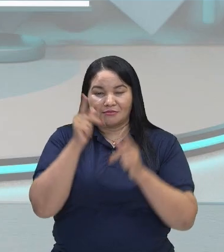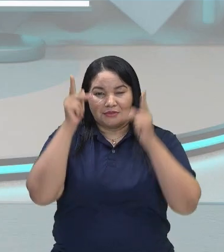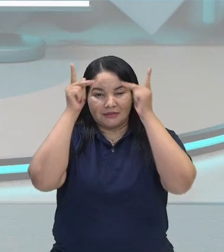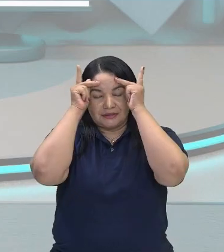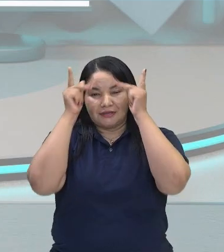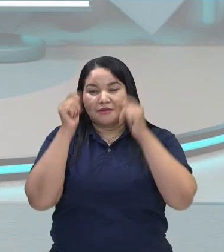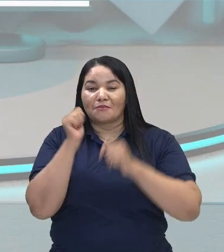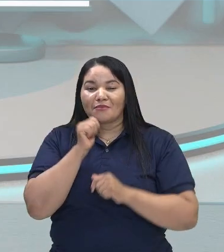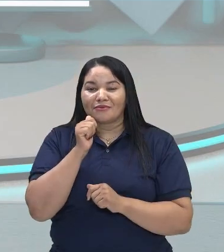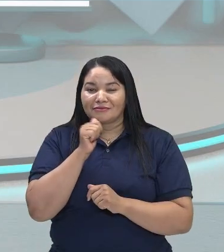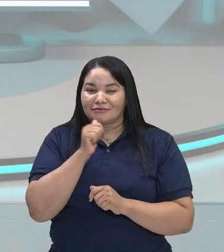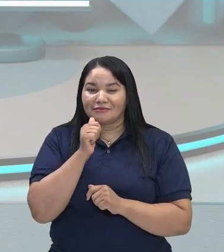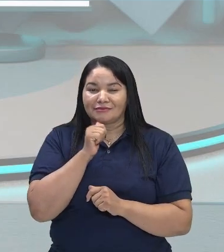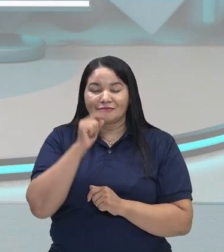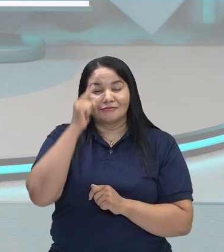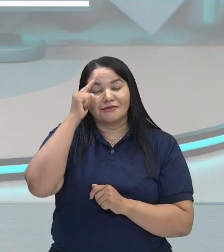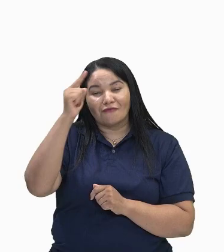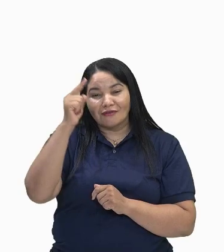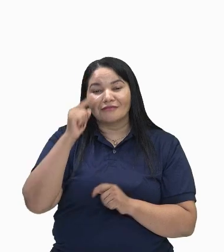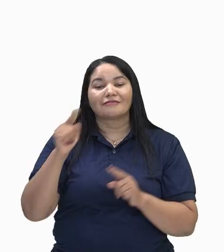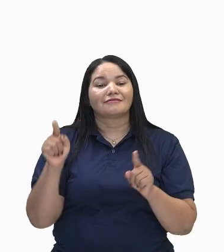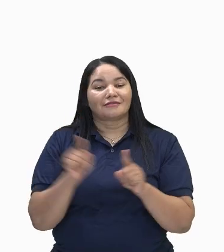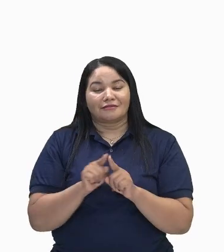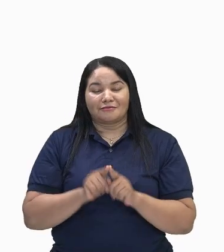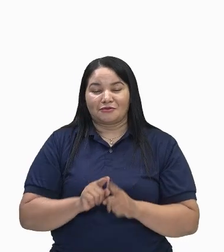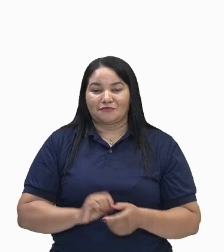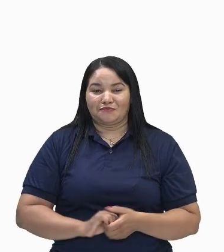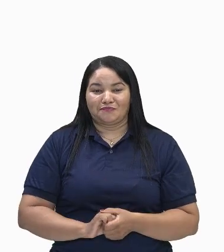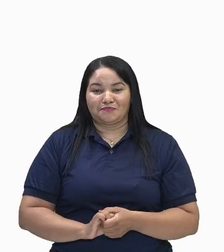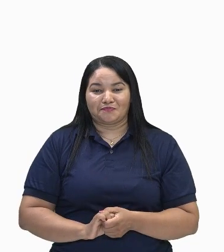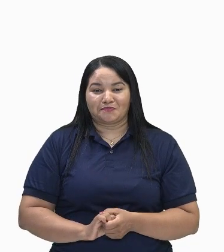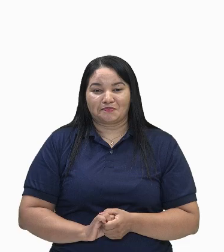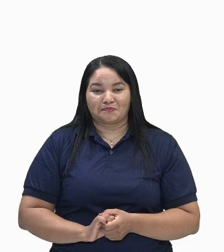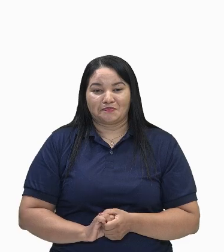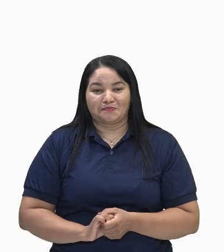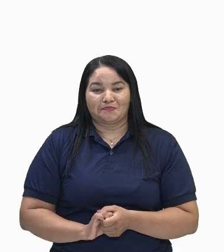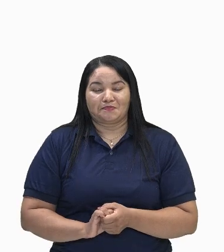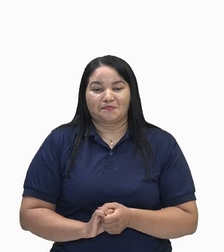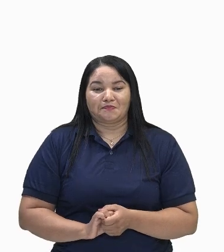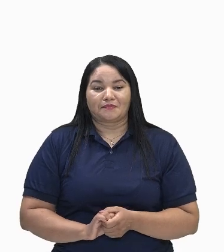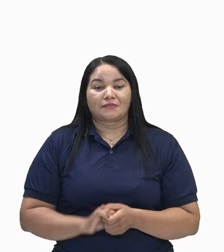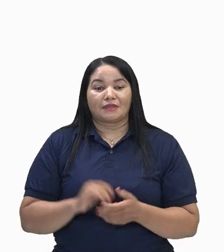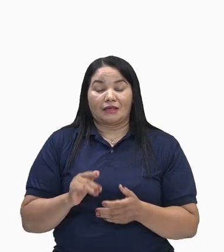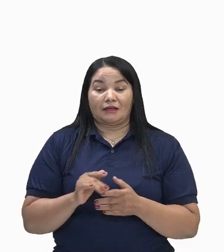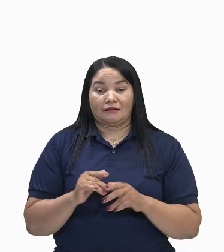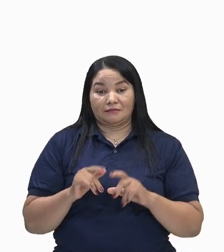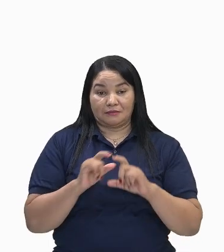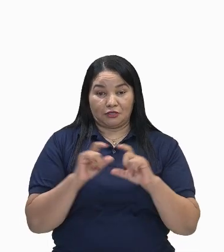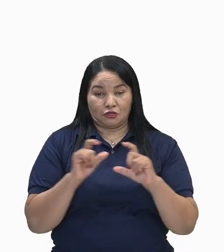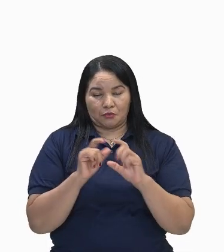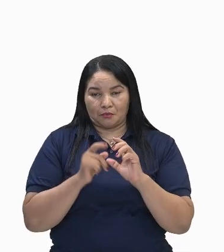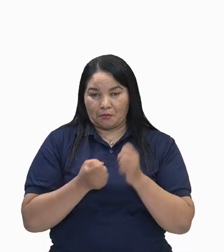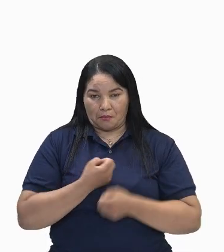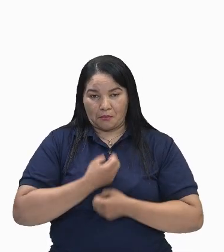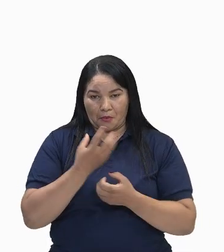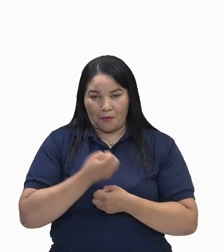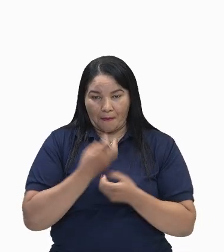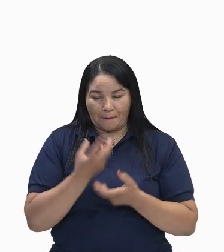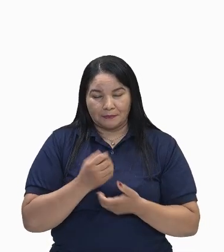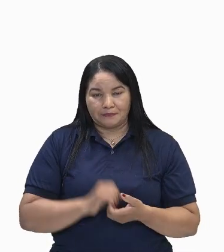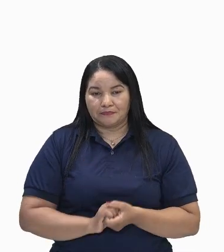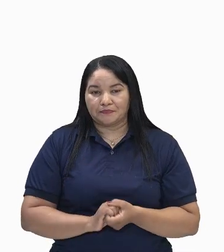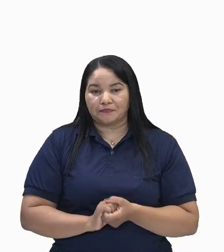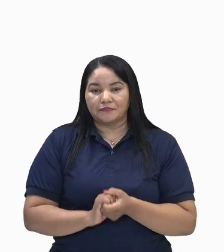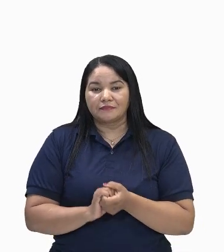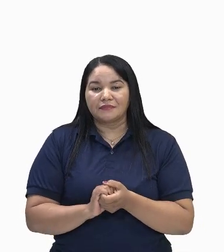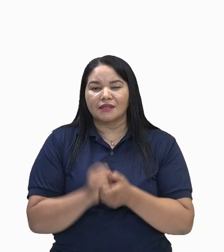mulher idealizada também. Nesse texto, Tomás Antônio Gonzaga, no poema Marília de Dirceu,